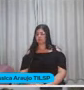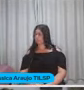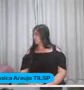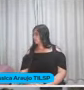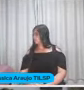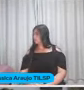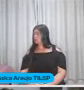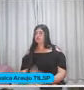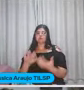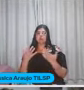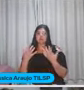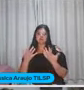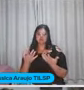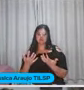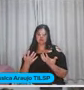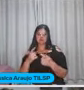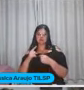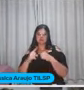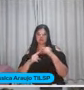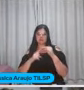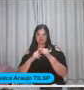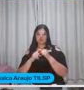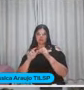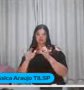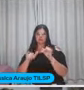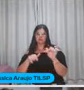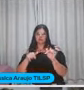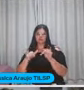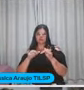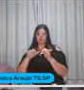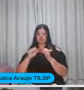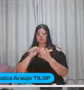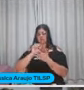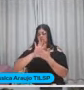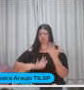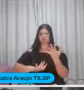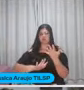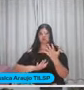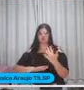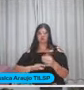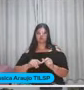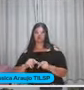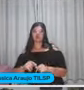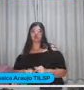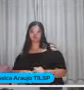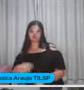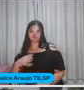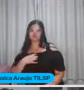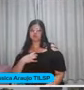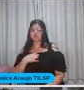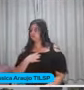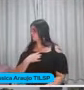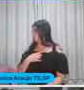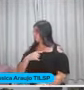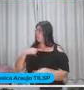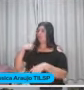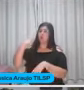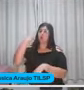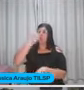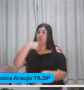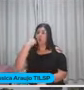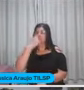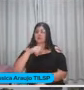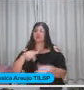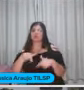me cansava Mais, assim, na preparação da atividade, né? Do planejamento No sentido de horas de trabalho, né?